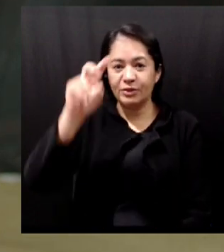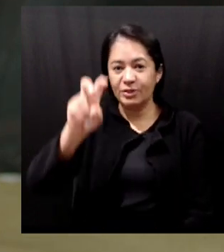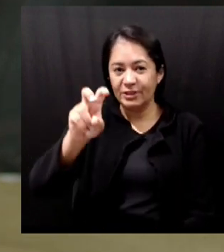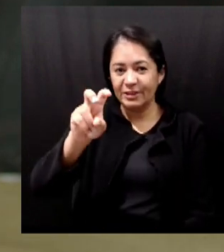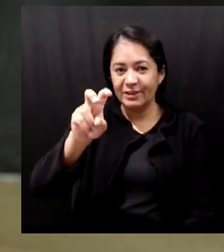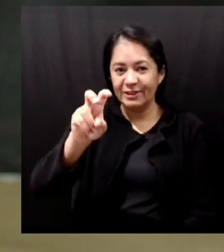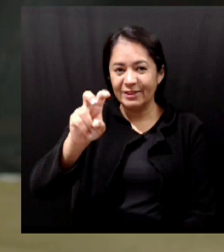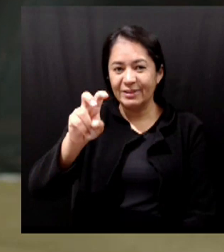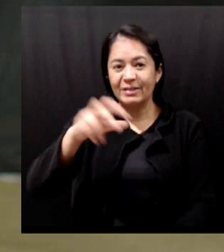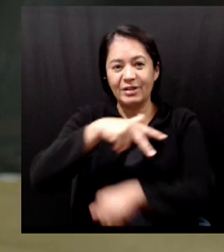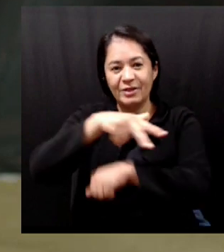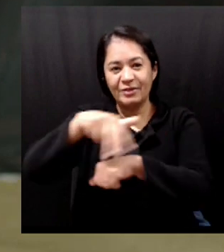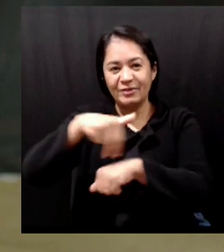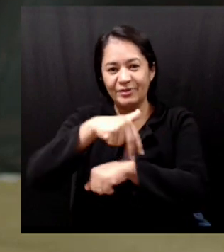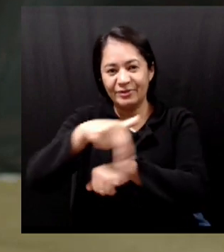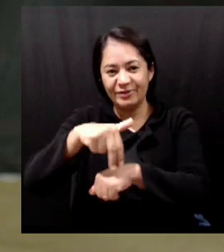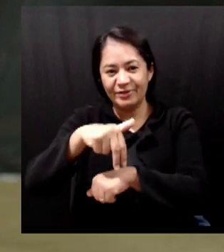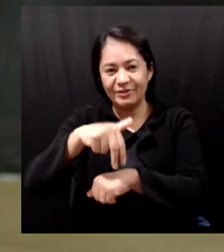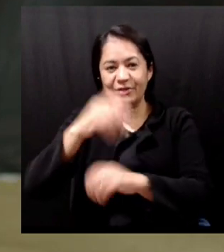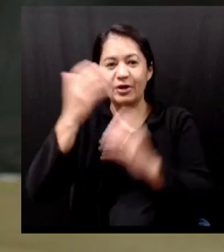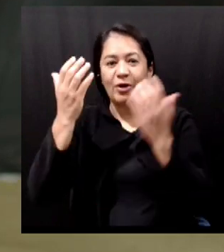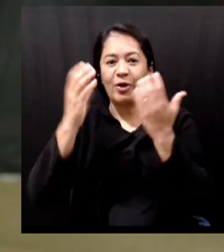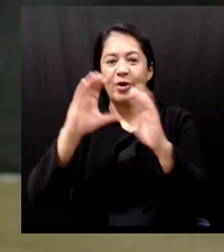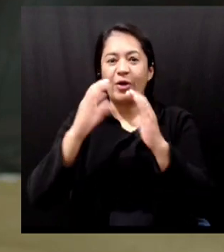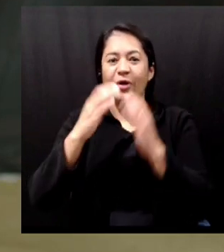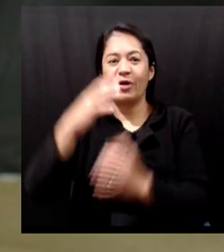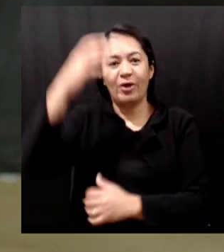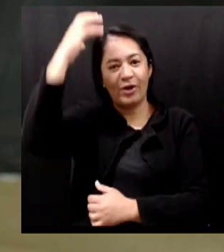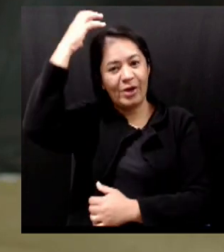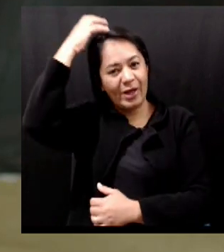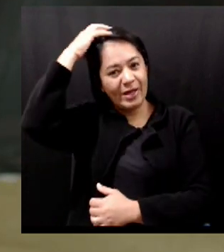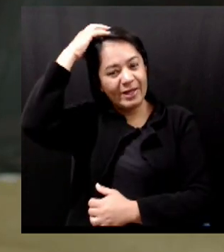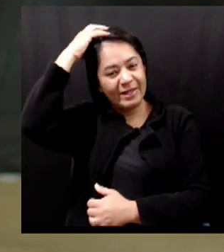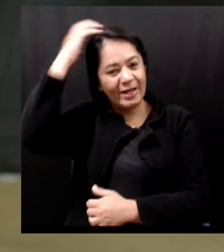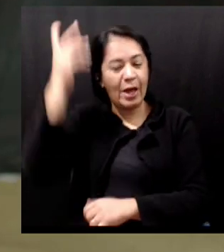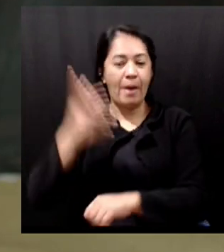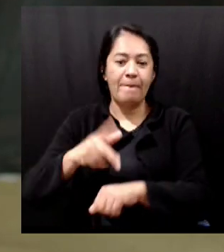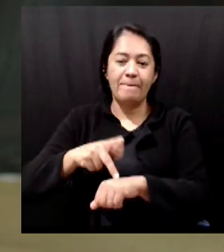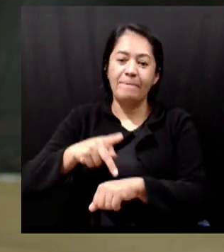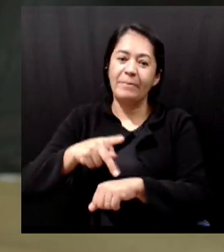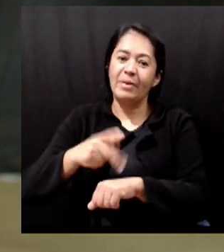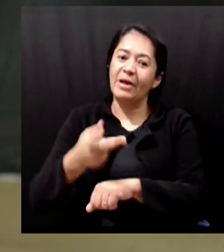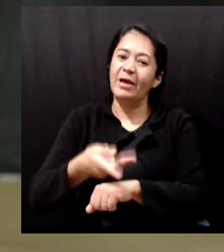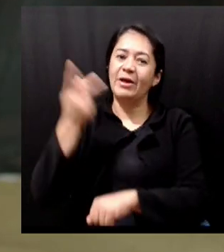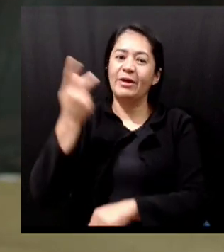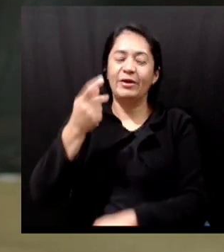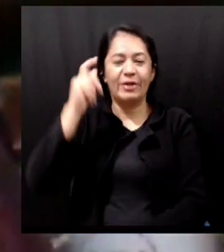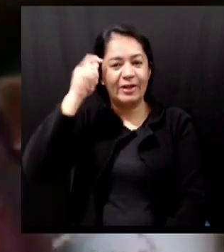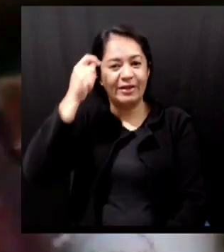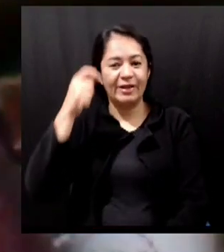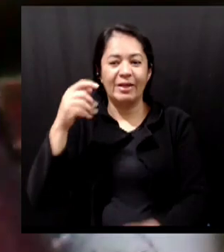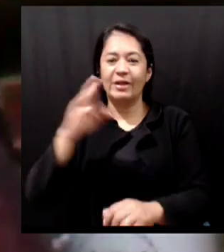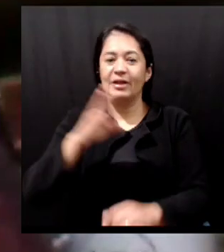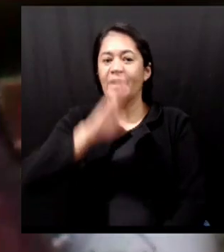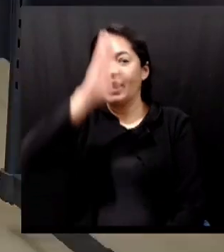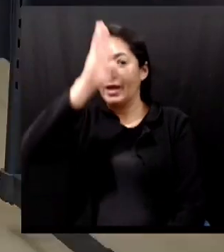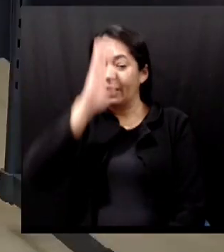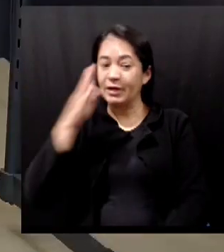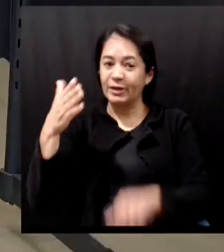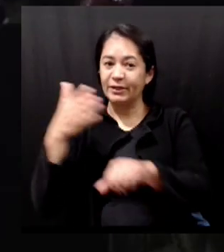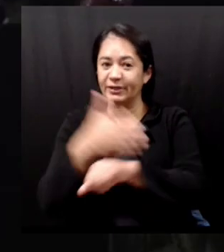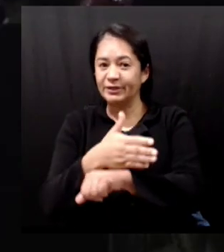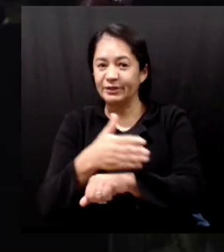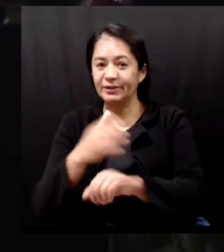terceira edição do concurso Rainha Pérola Negra. O evento cultural, com entrada gratuita, acontece no Clube do Bonfim